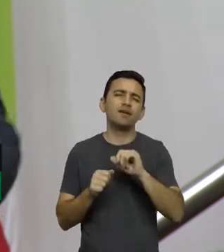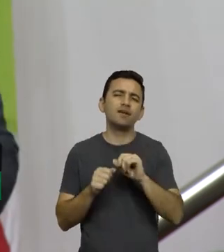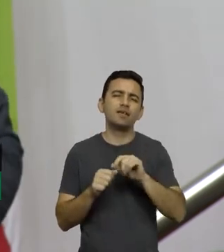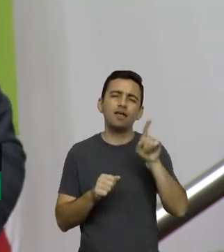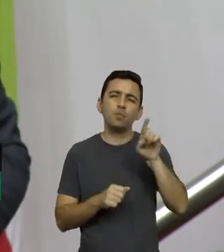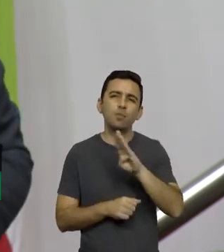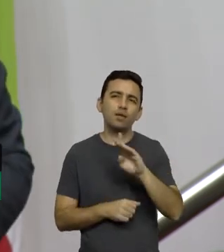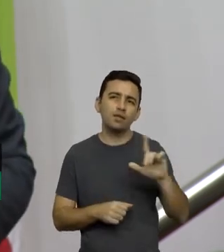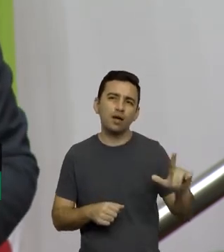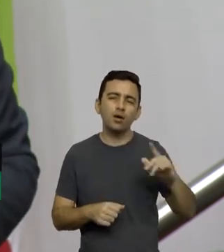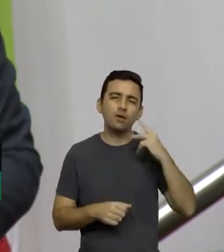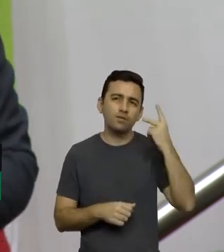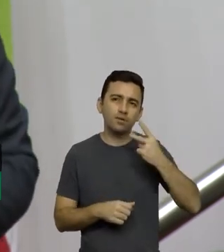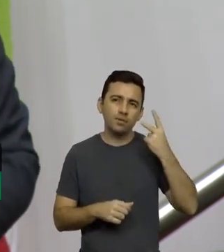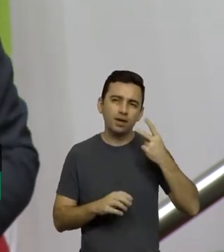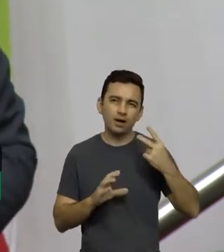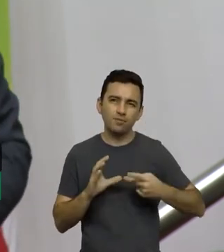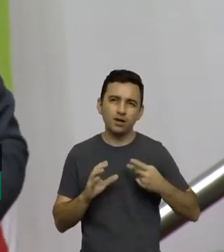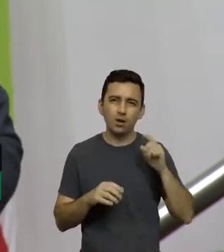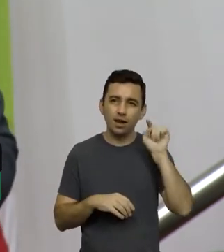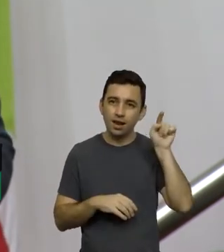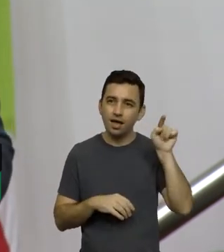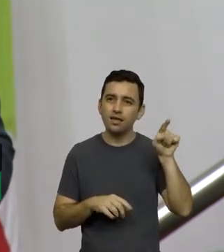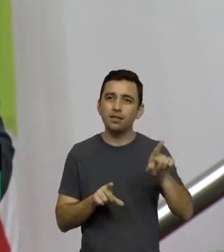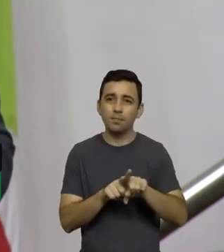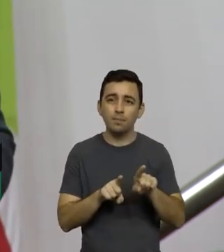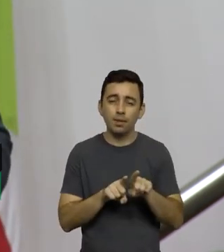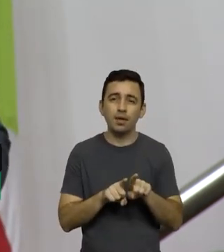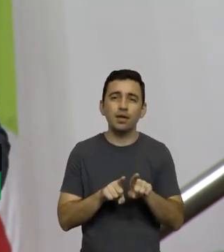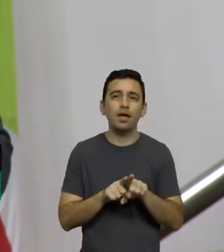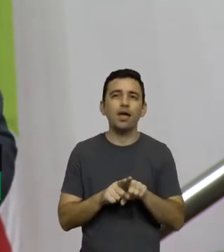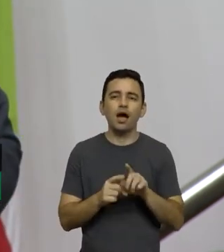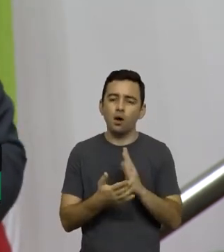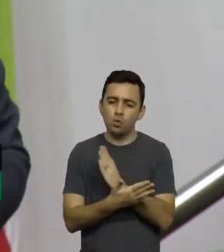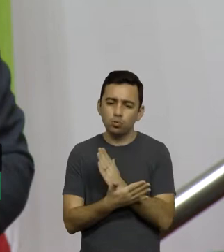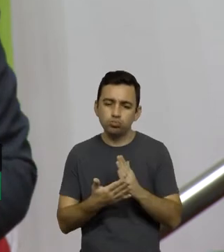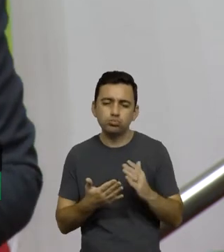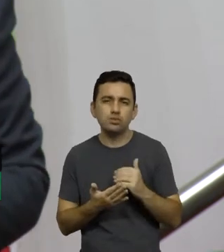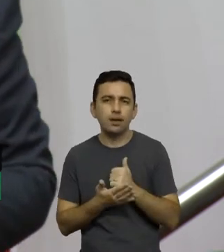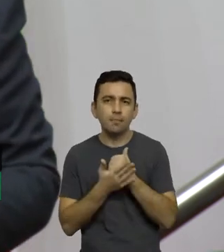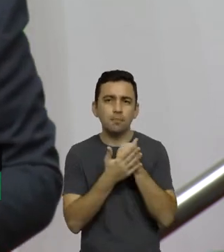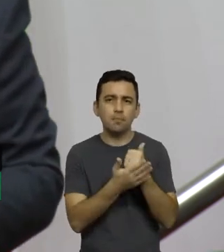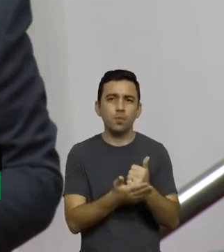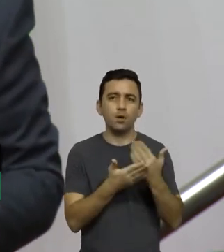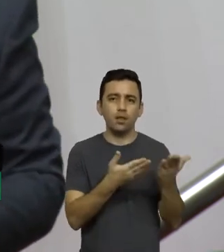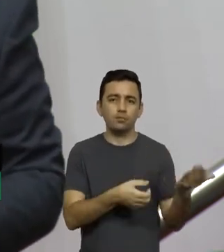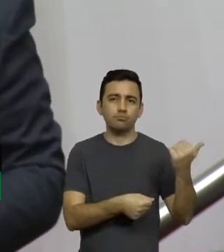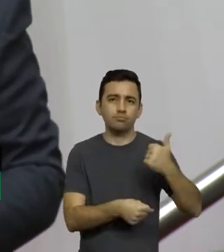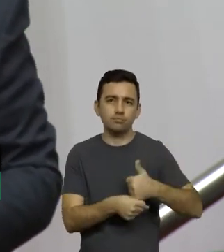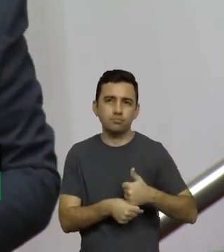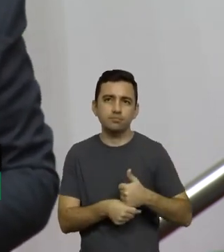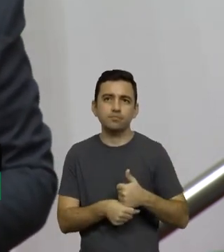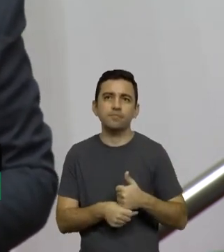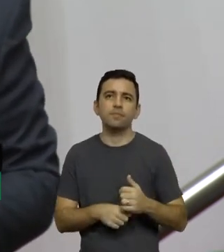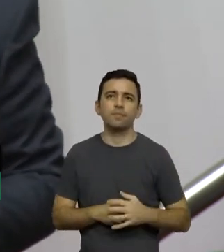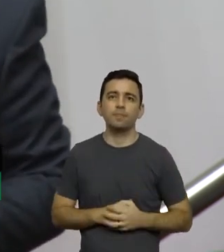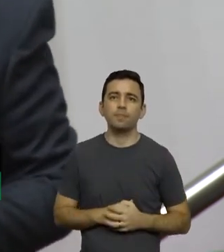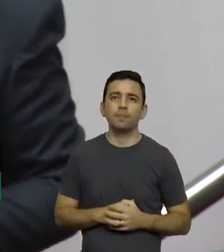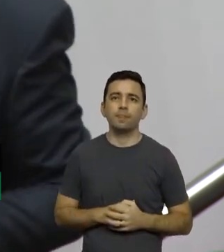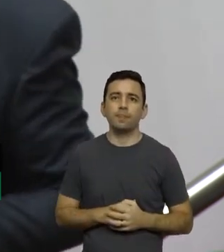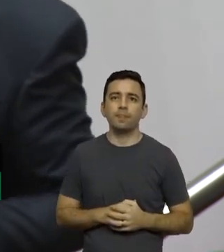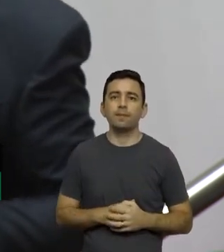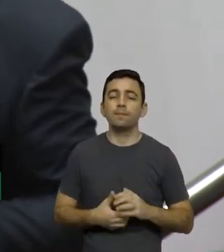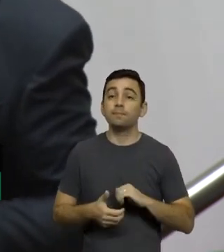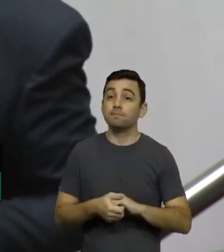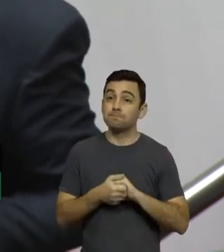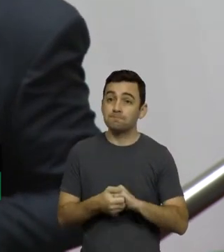Câmara de Vereadores de Blumenau, e já lá oportunizamos alguns suplentes do nosso partido também poderem ter essa oportunidade.